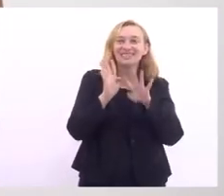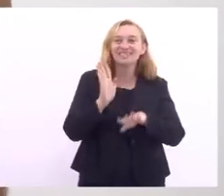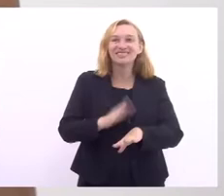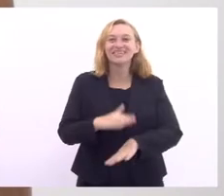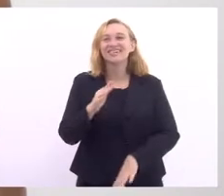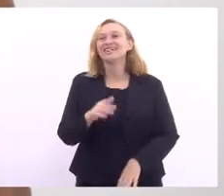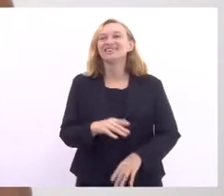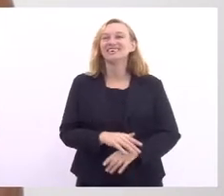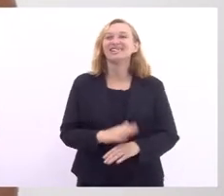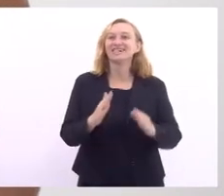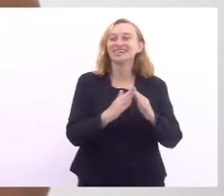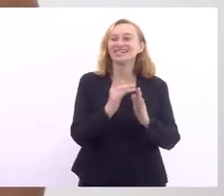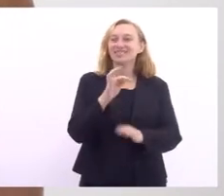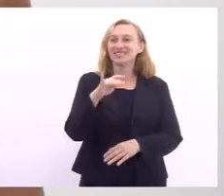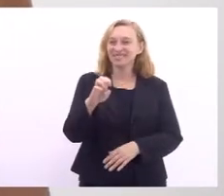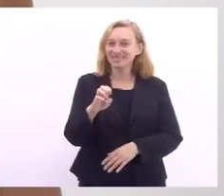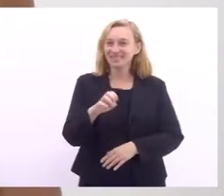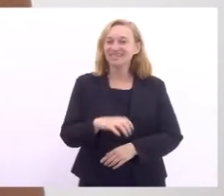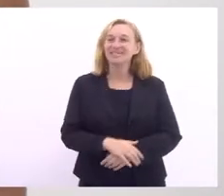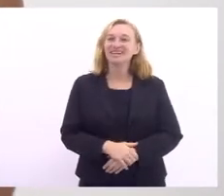conhecem assim não